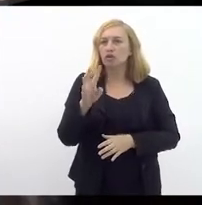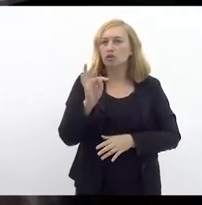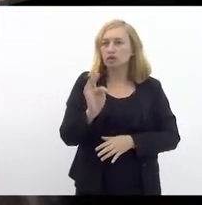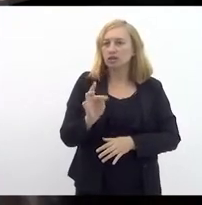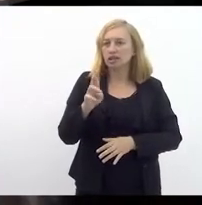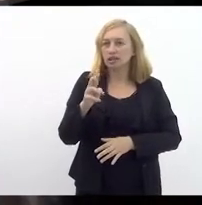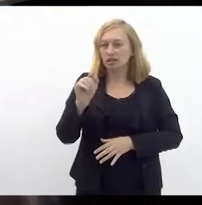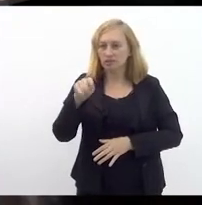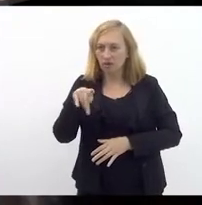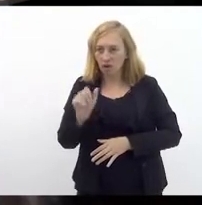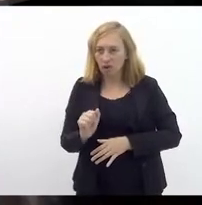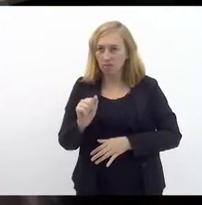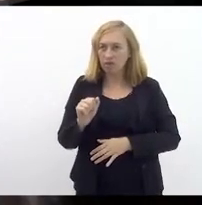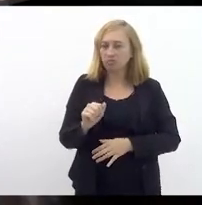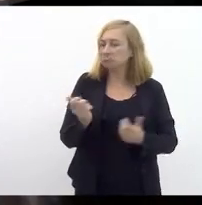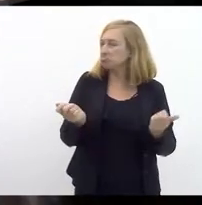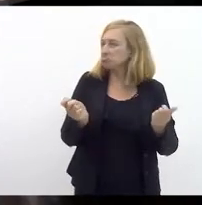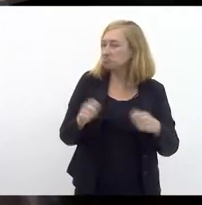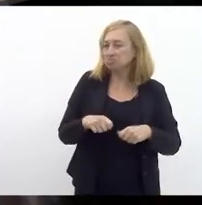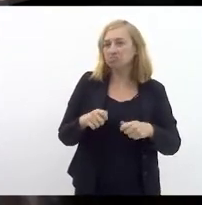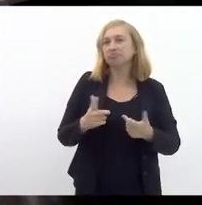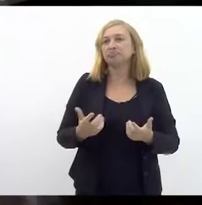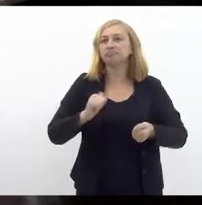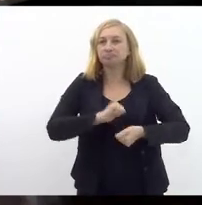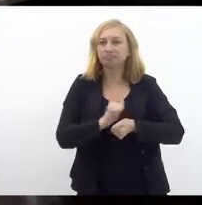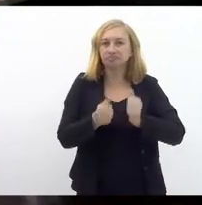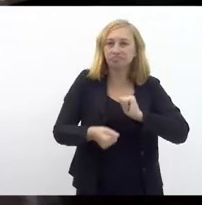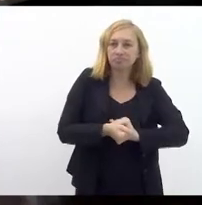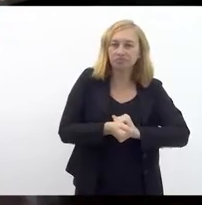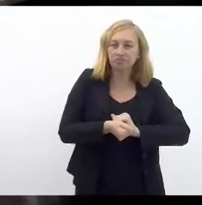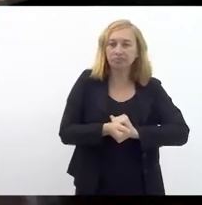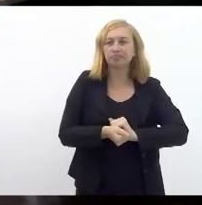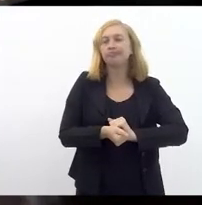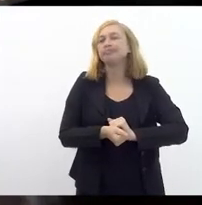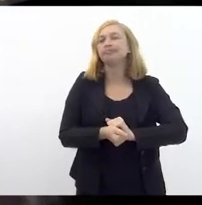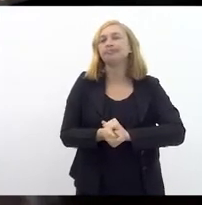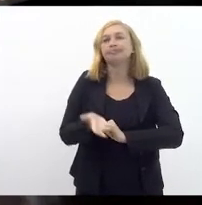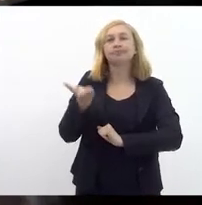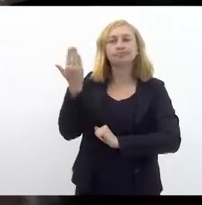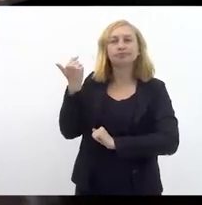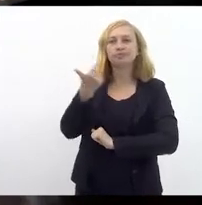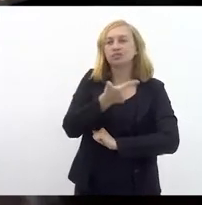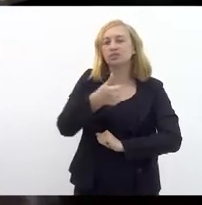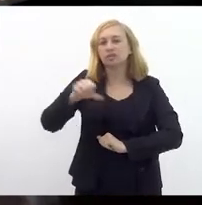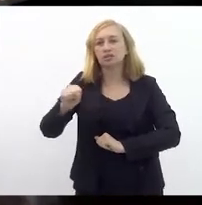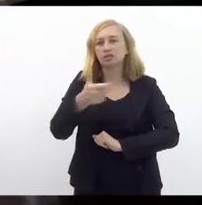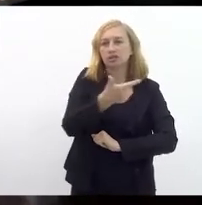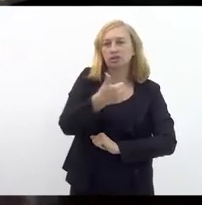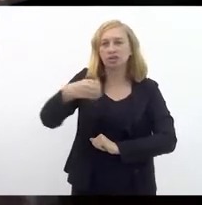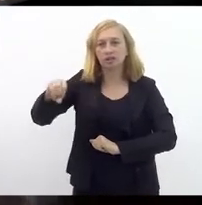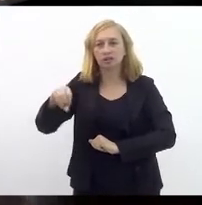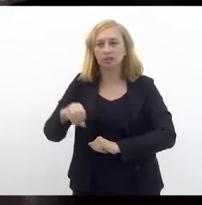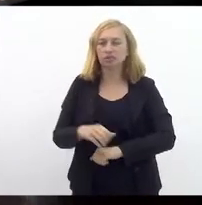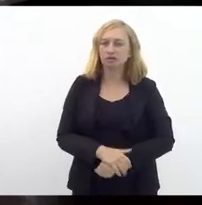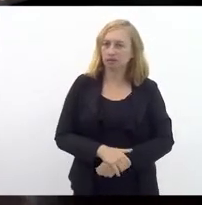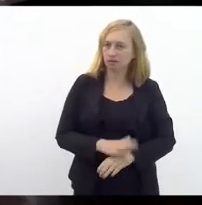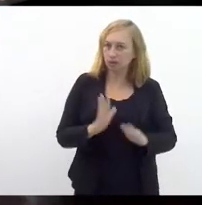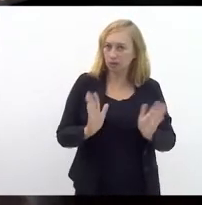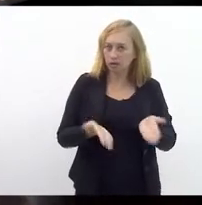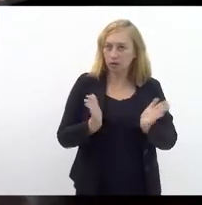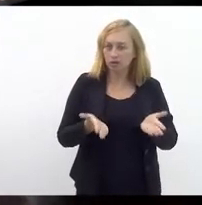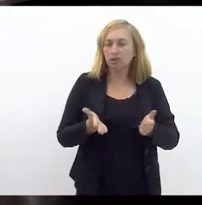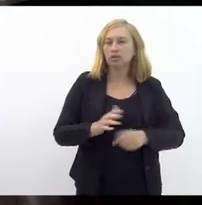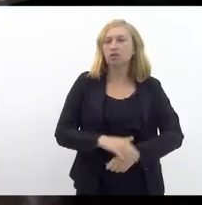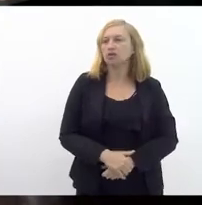que não foi possível serem adequados na época entre 2018 e 2019 compõem hoje esse